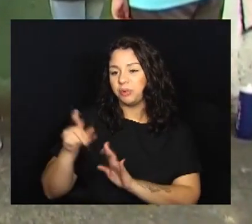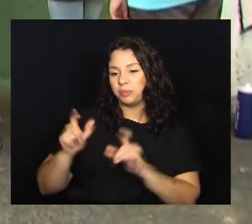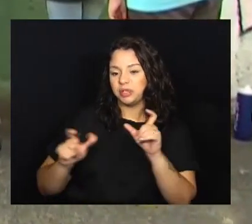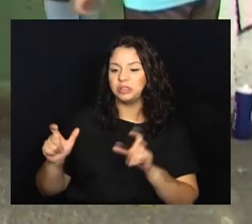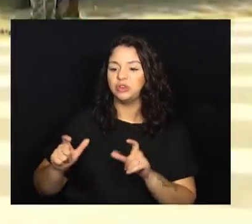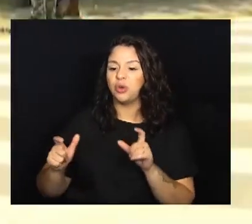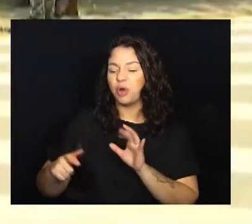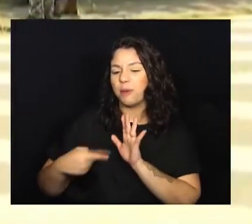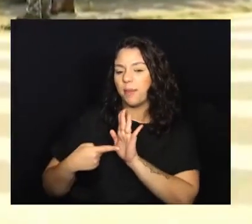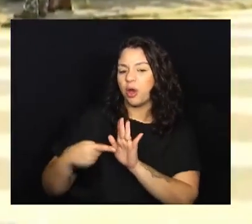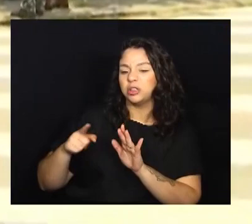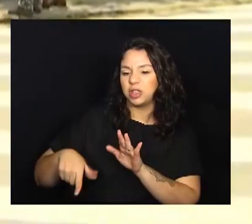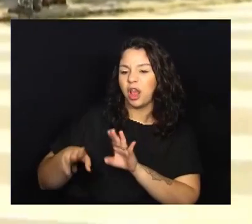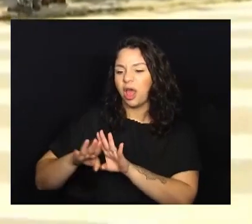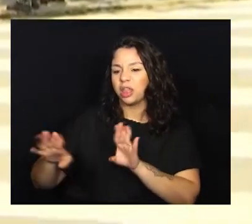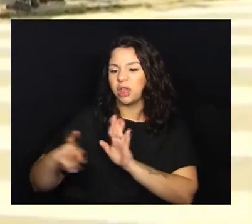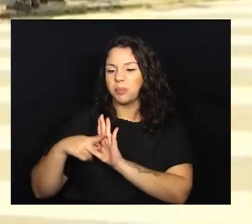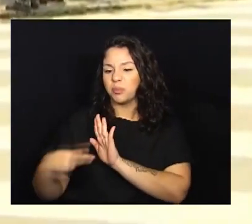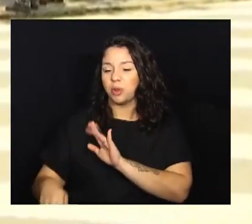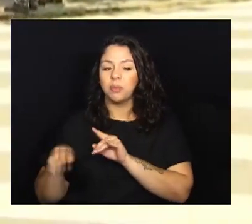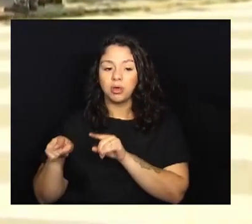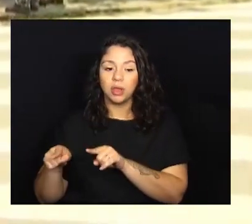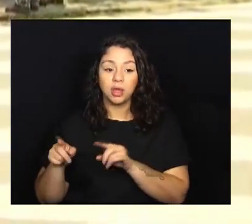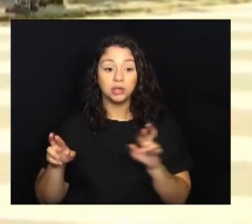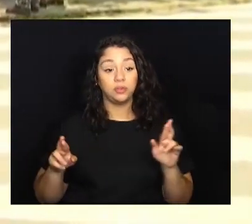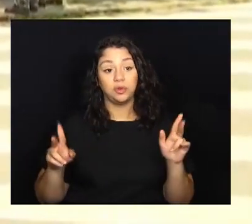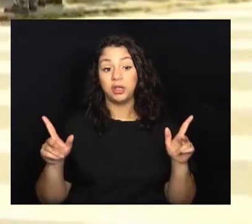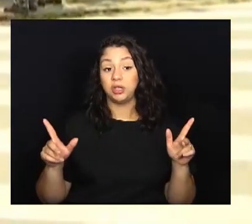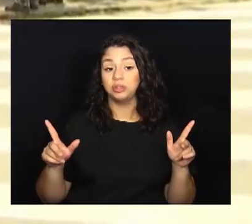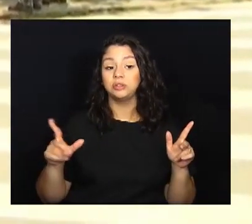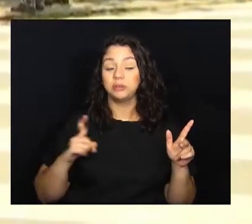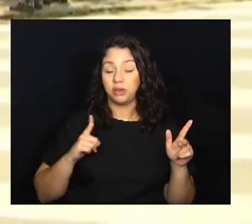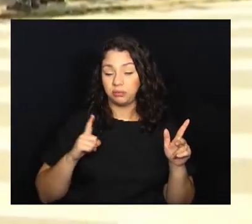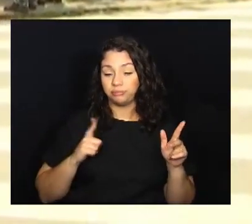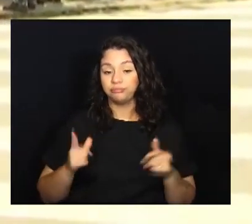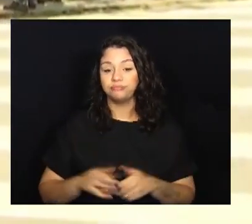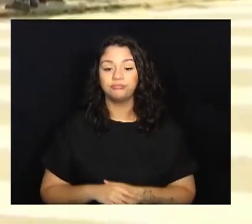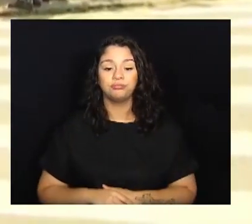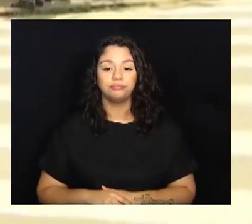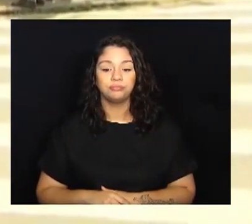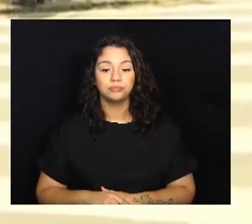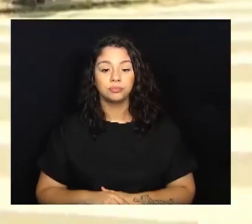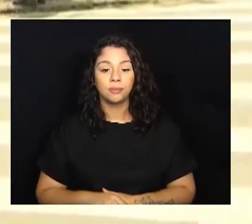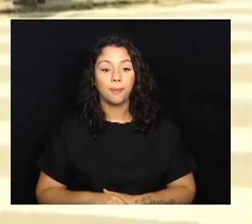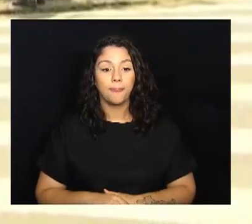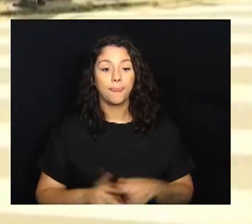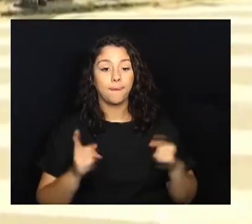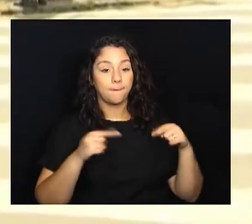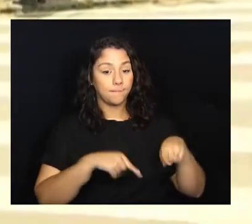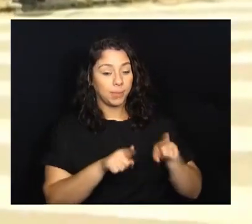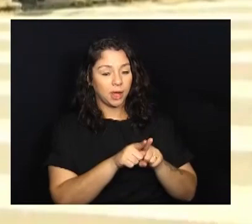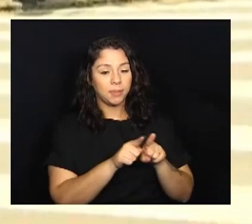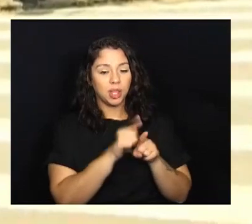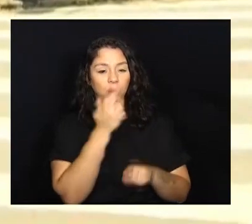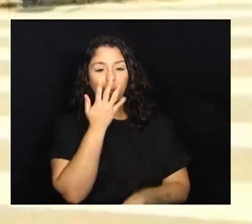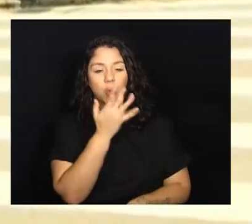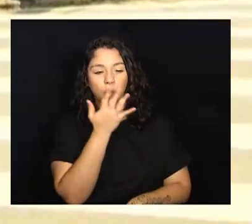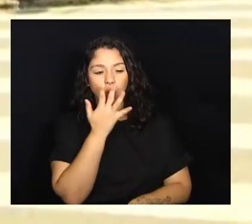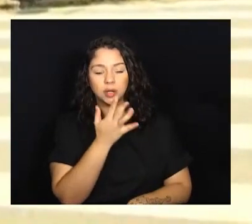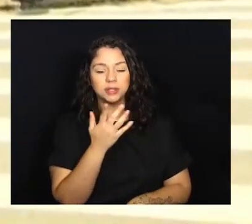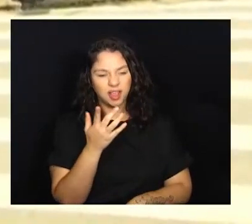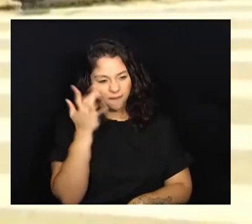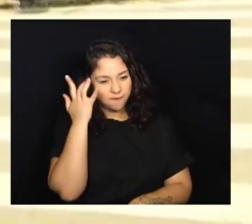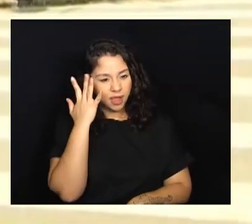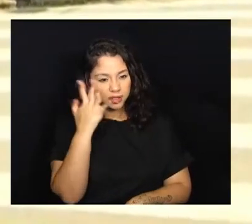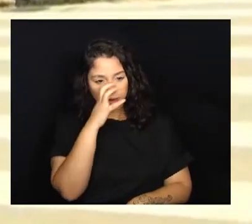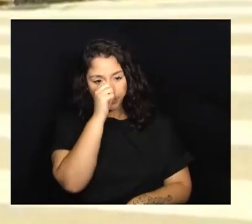são coisas semelhantes, porém distintas, né. E no caso, aqui tem muitas cores, os alunos pegam fácil, porque a gente